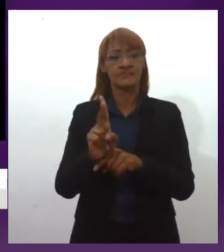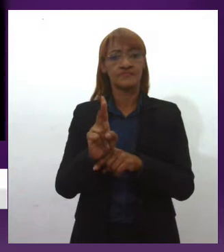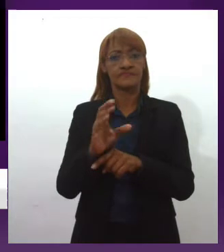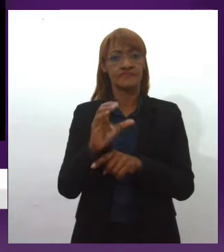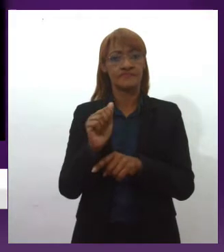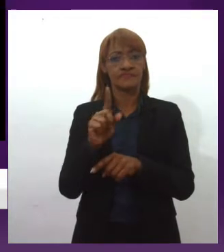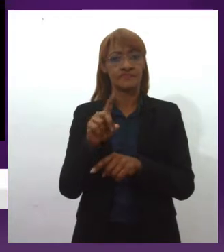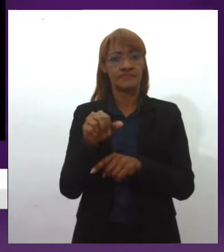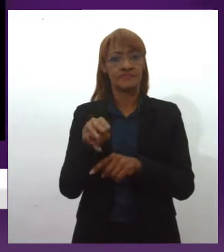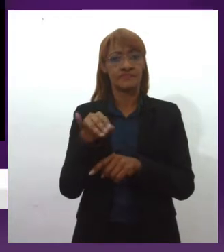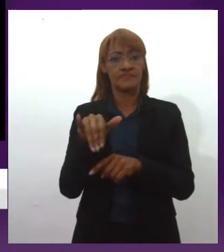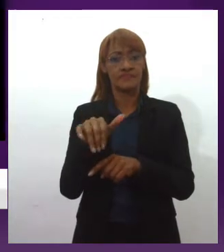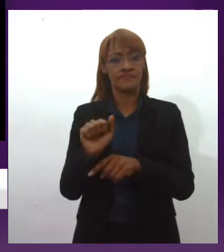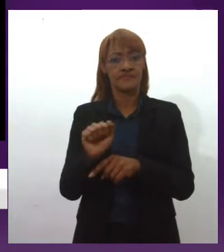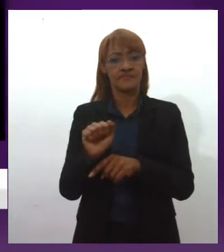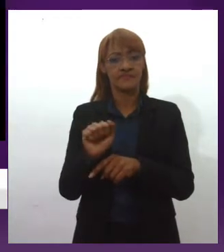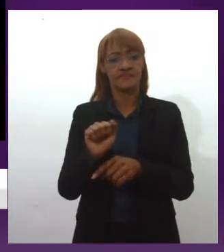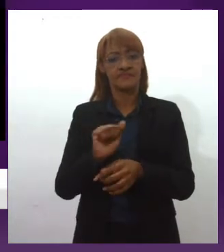Música